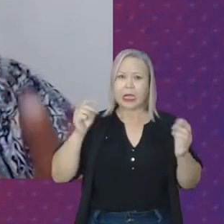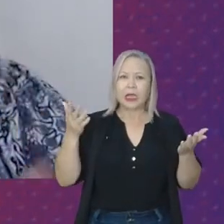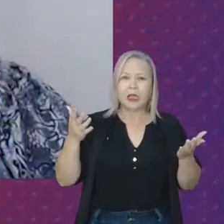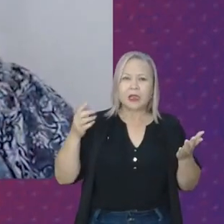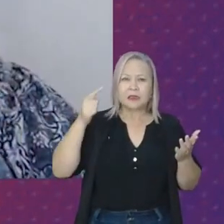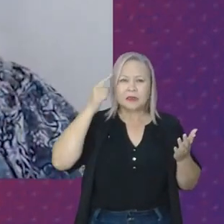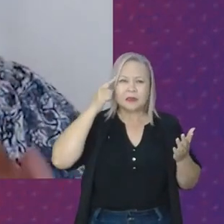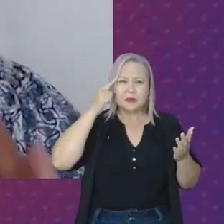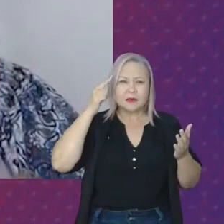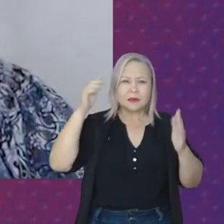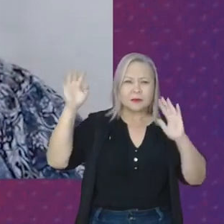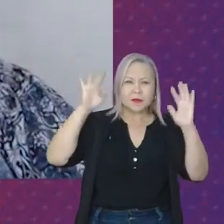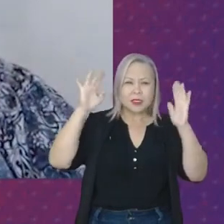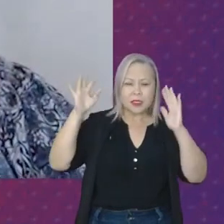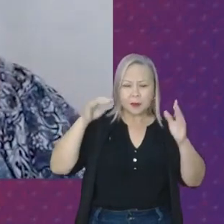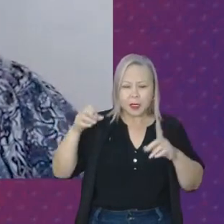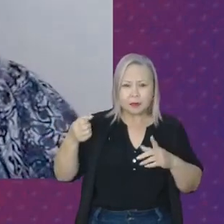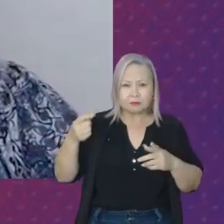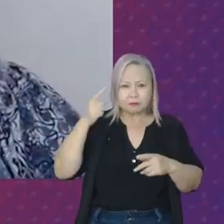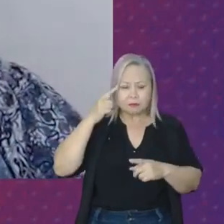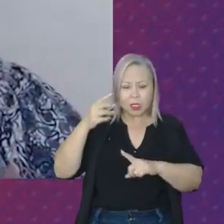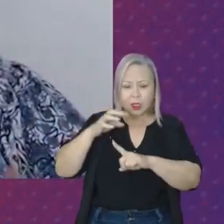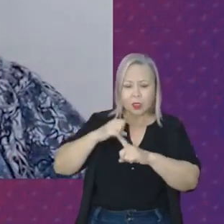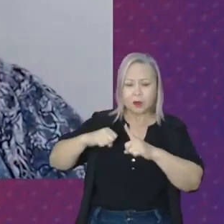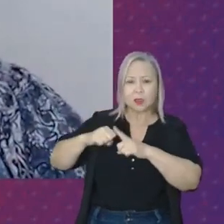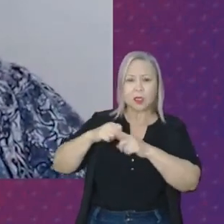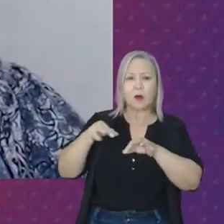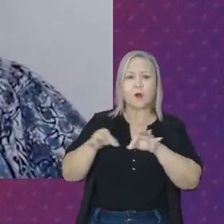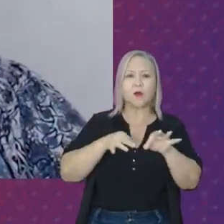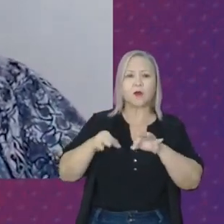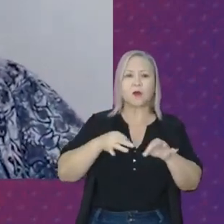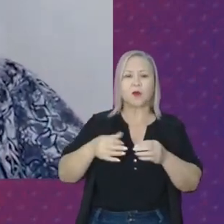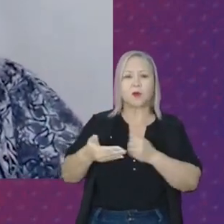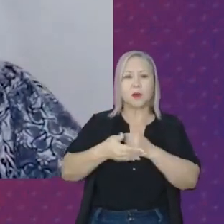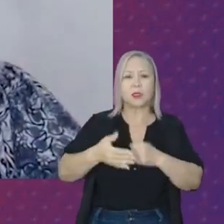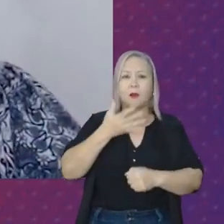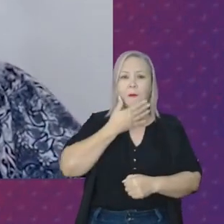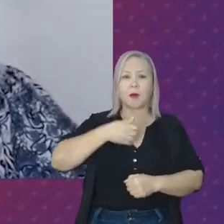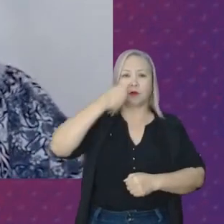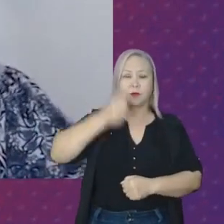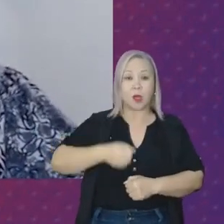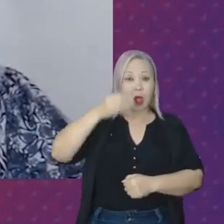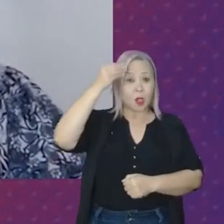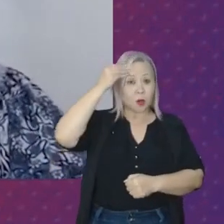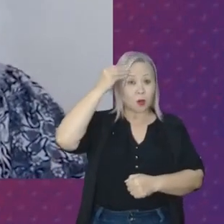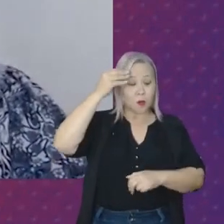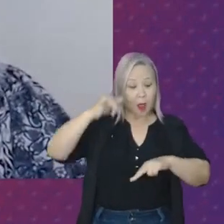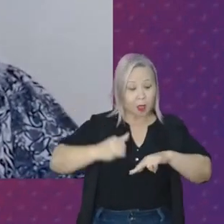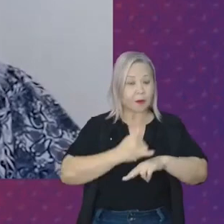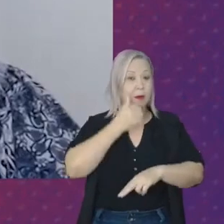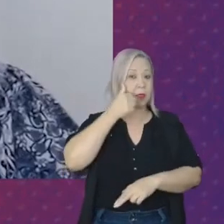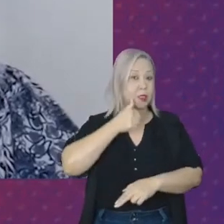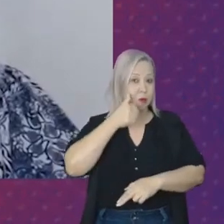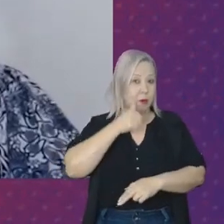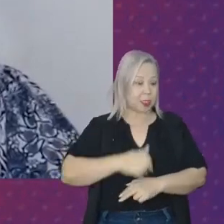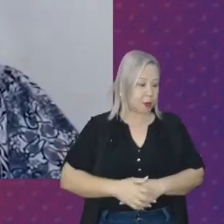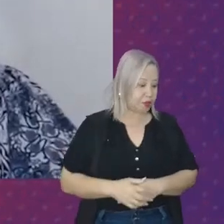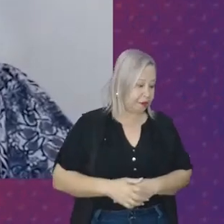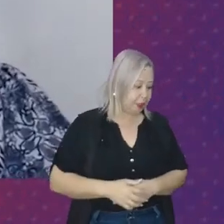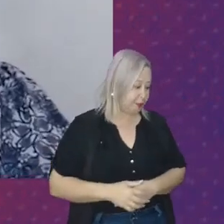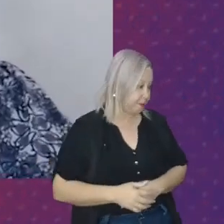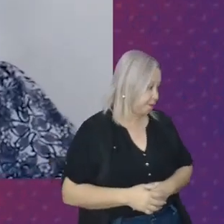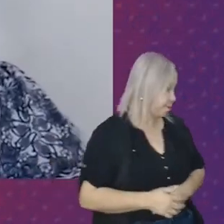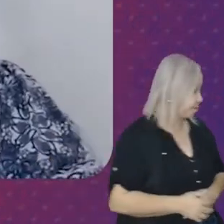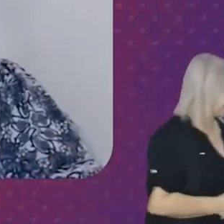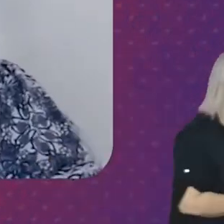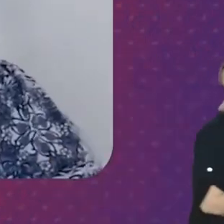imaginário social construído com base no patriarcado de culpar as vítimas. A culpabilização